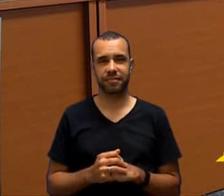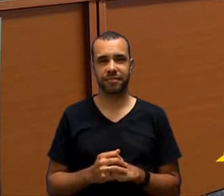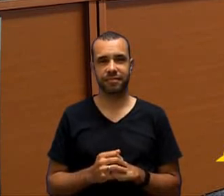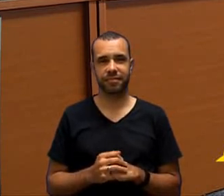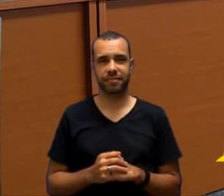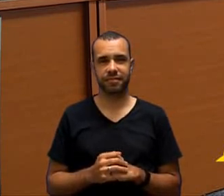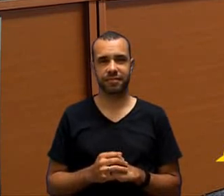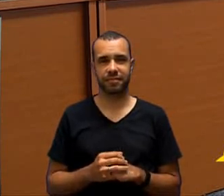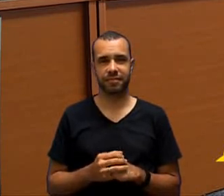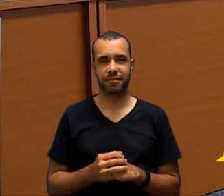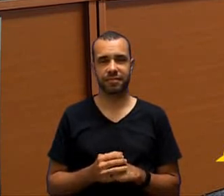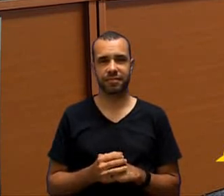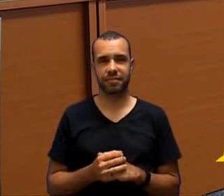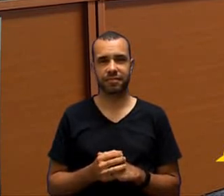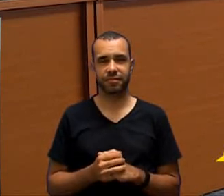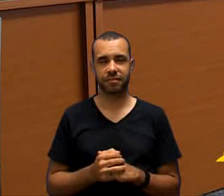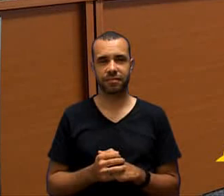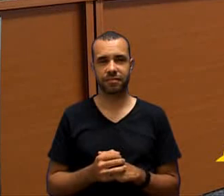Melhor dá um sorriso aqui, por favor.